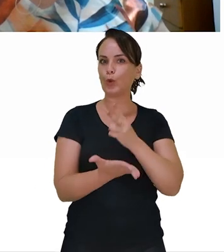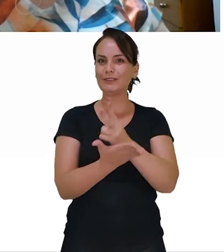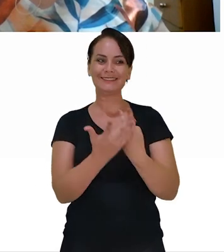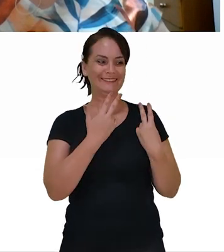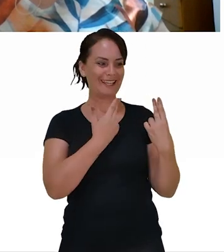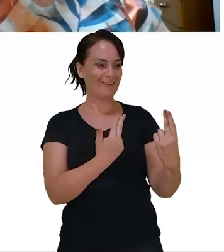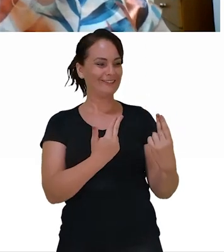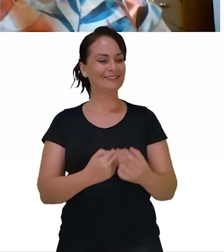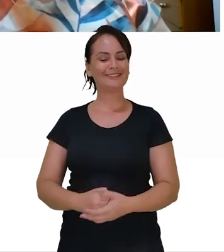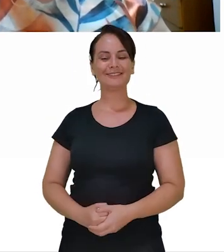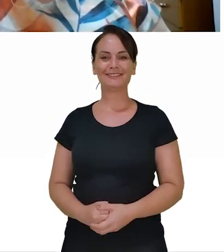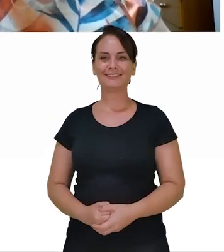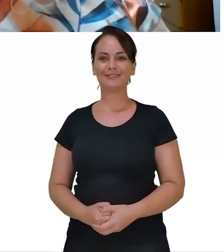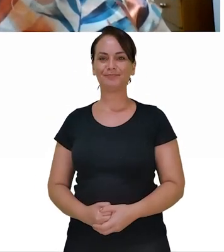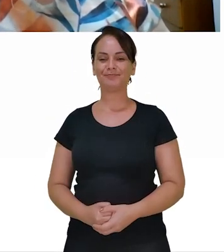sempre seguiu.